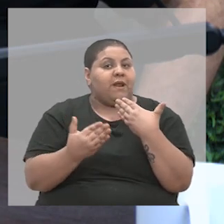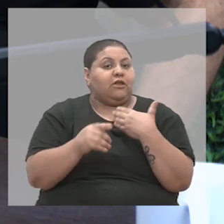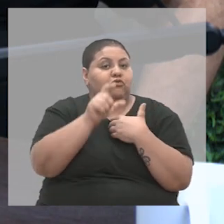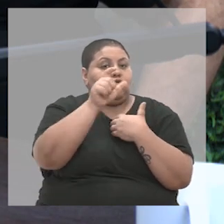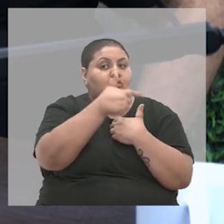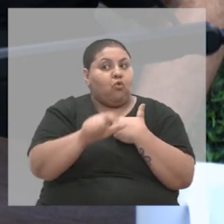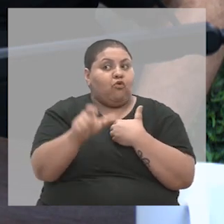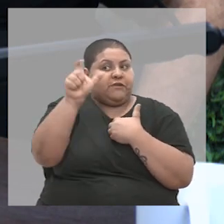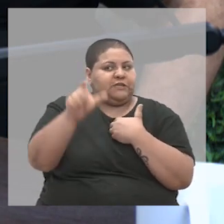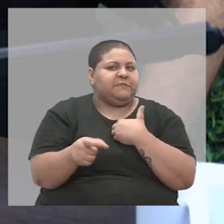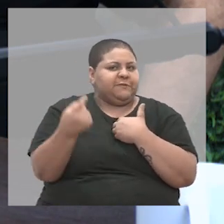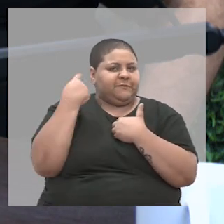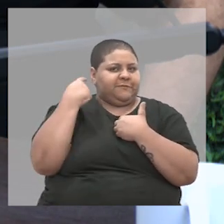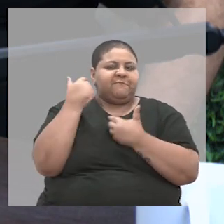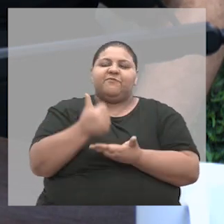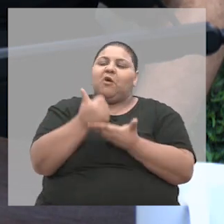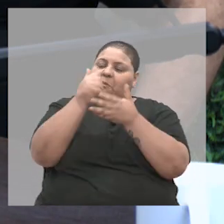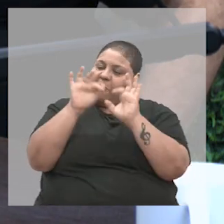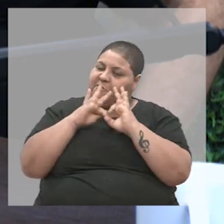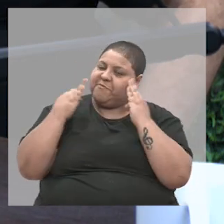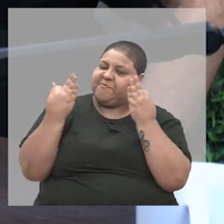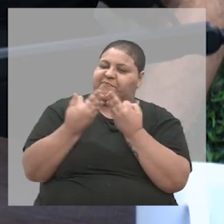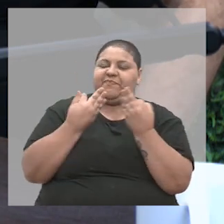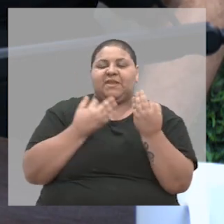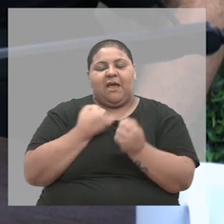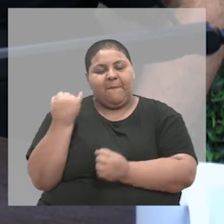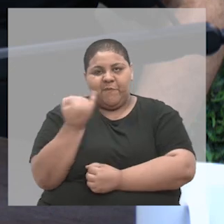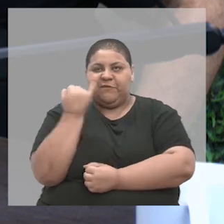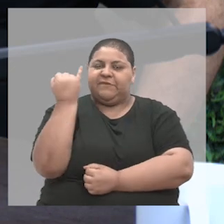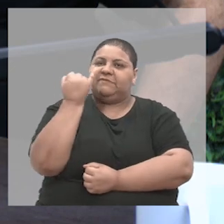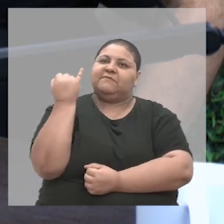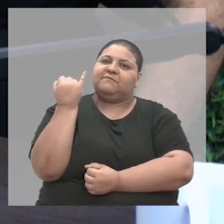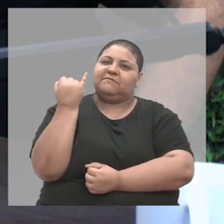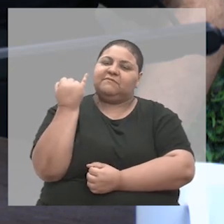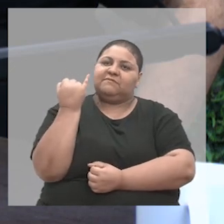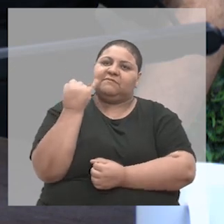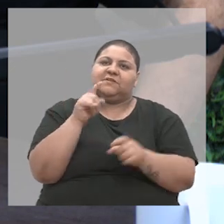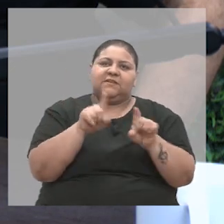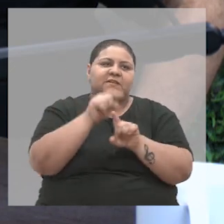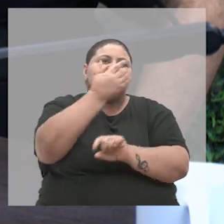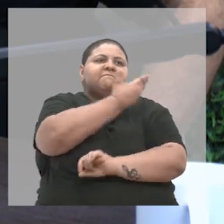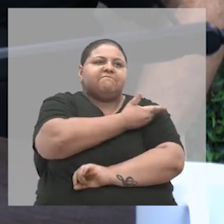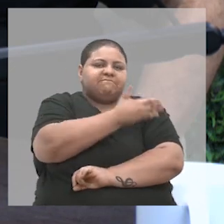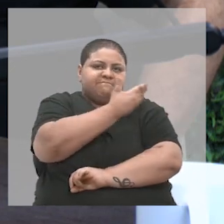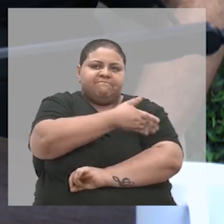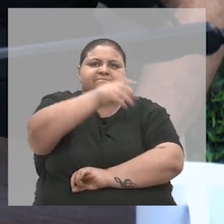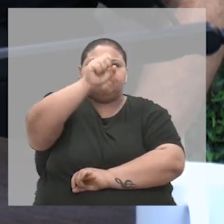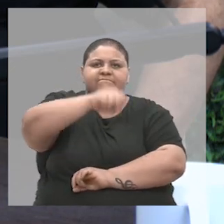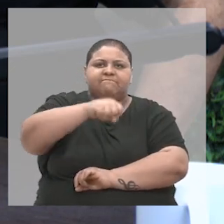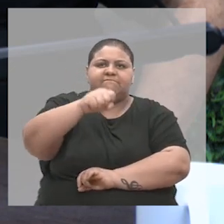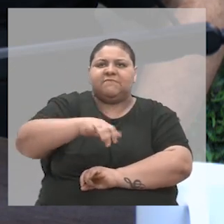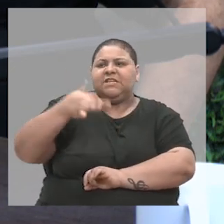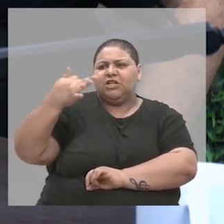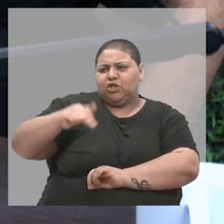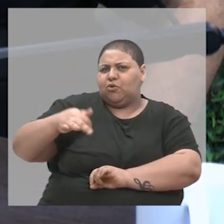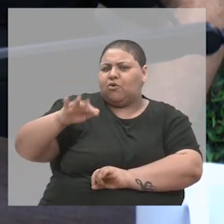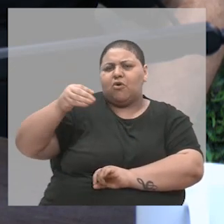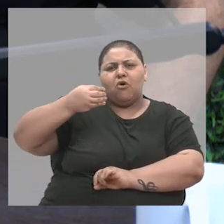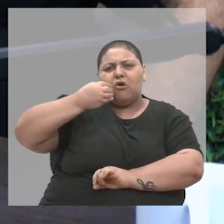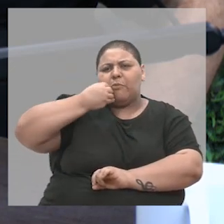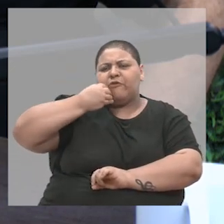apoio familiar ele é algo essencial. E em questão aos treinos, sim, tem lesão, machucado toda hora. O